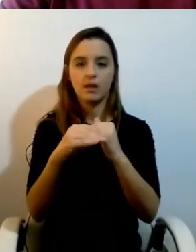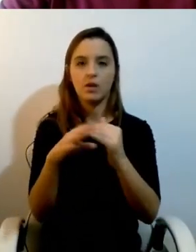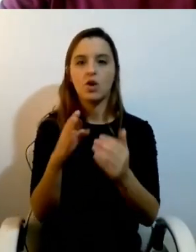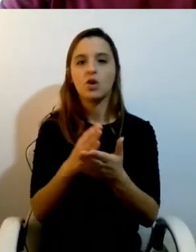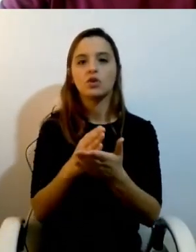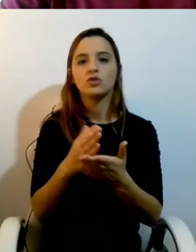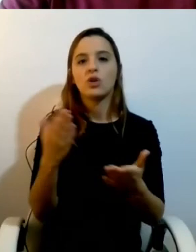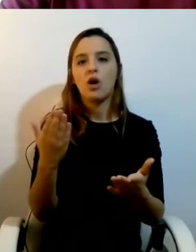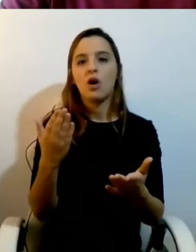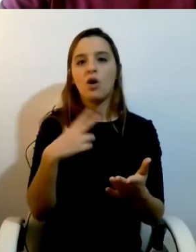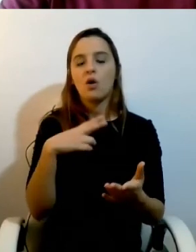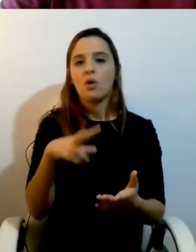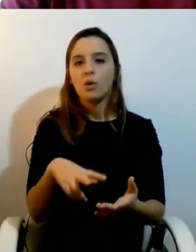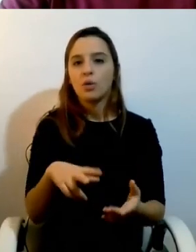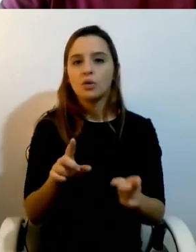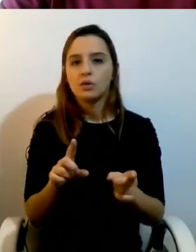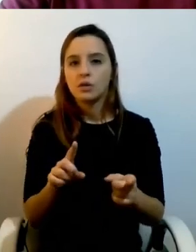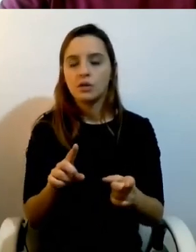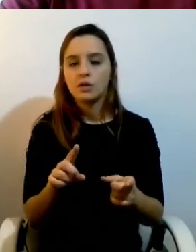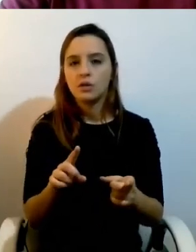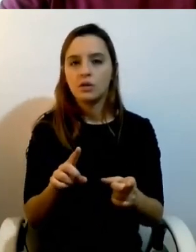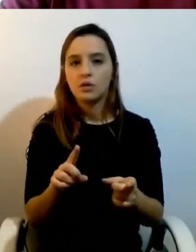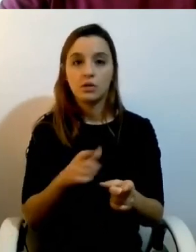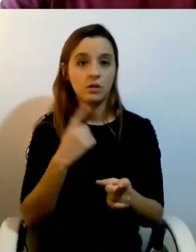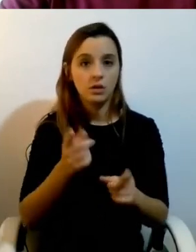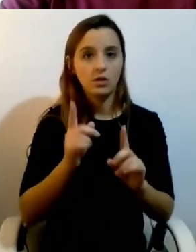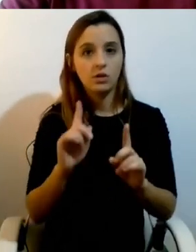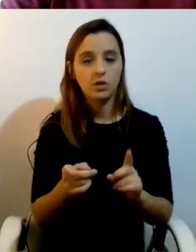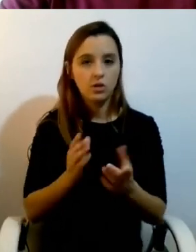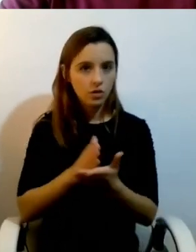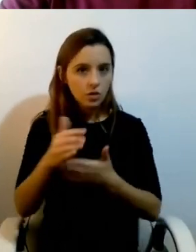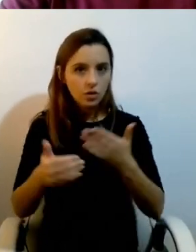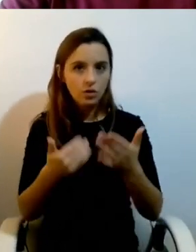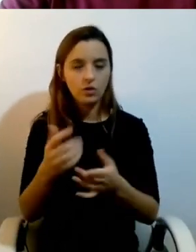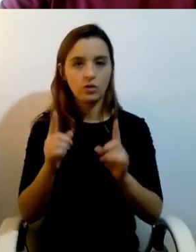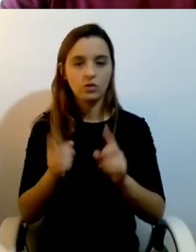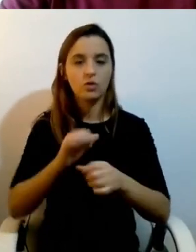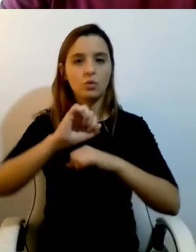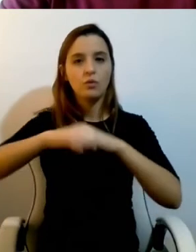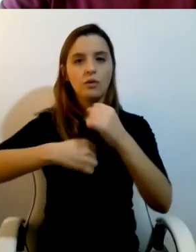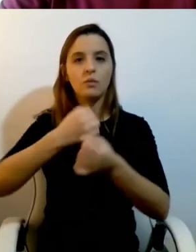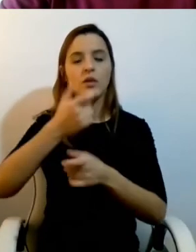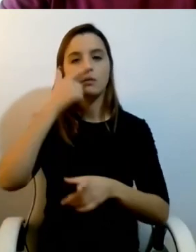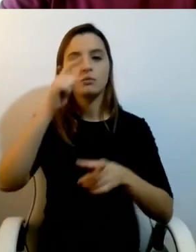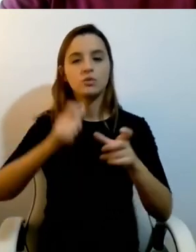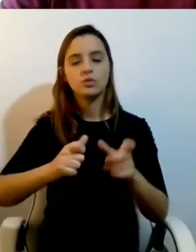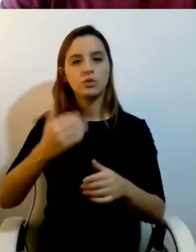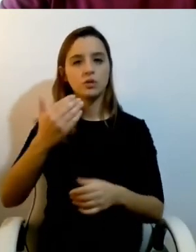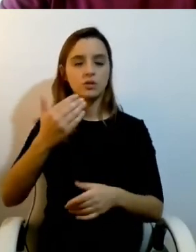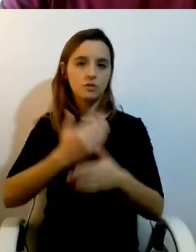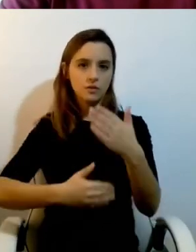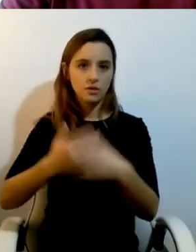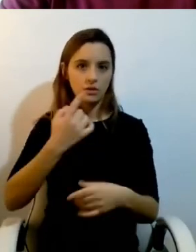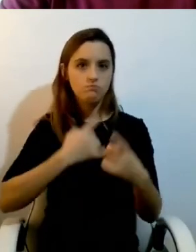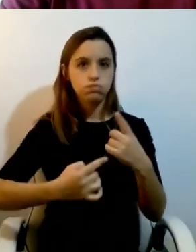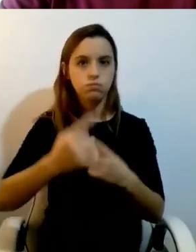pessoal. Iniciámos este caminho em 2013 com o Movimento dos Centros Indignados, quando decidimos centrar a nossa